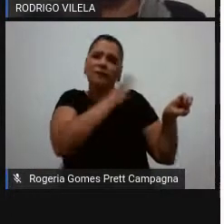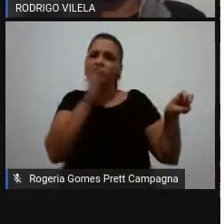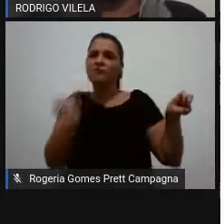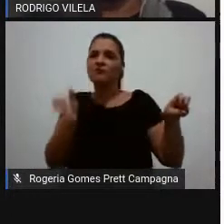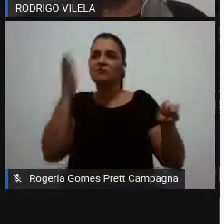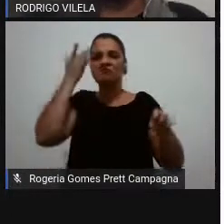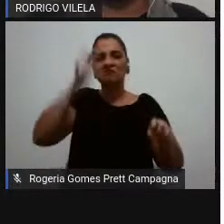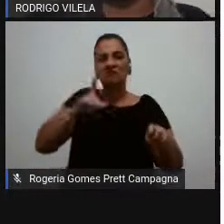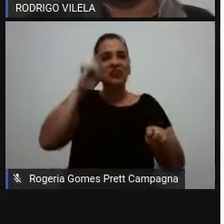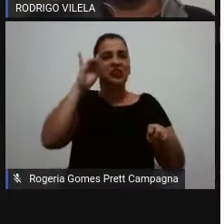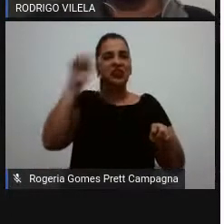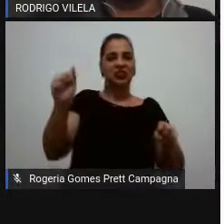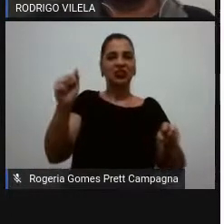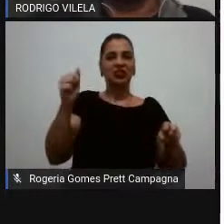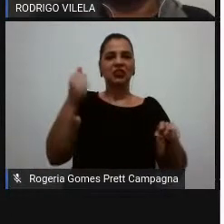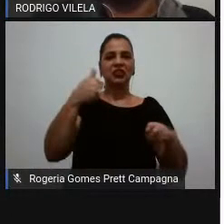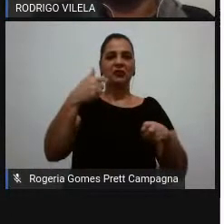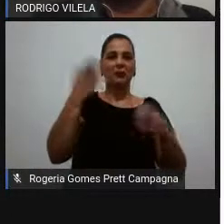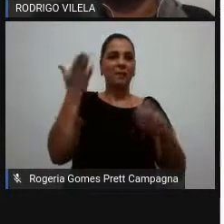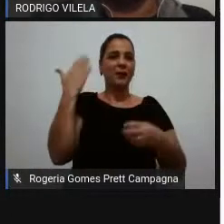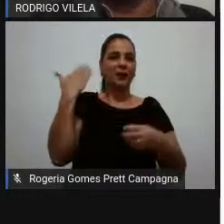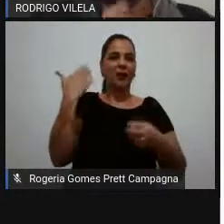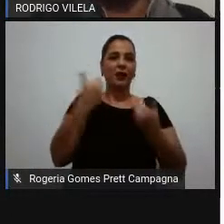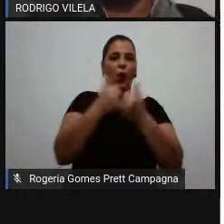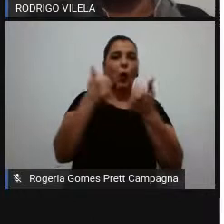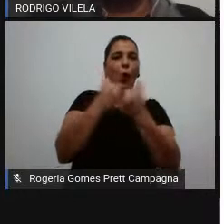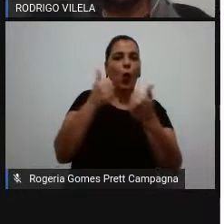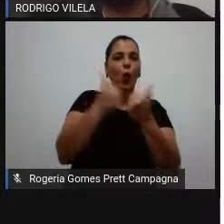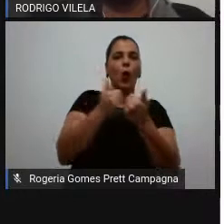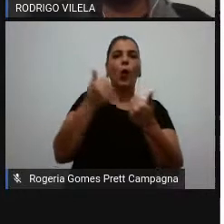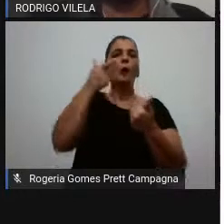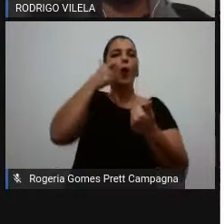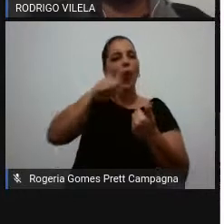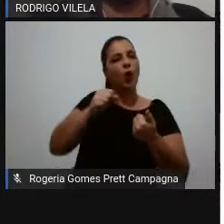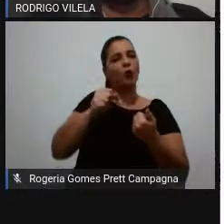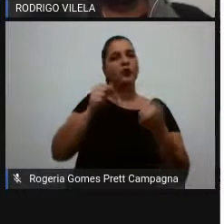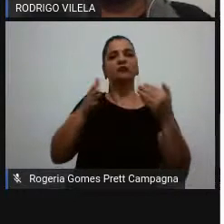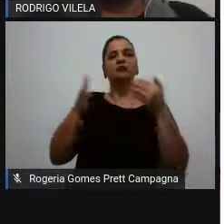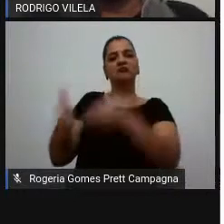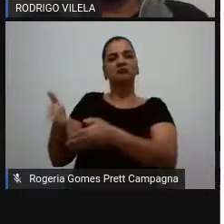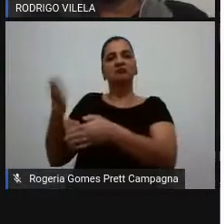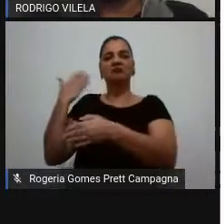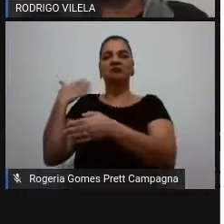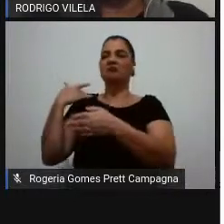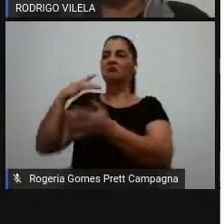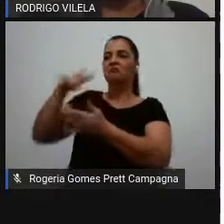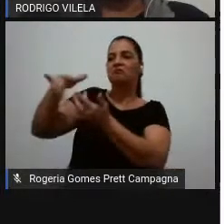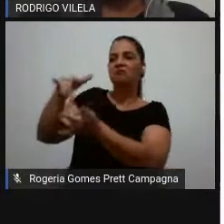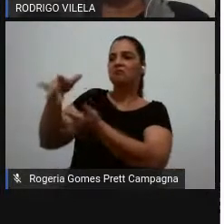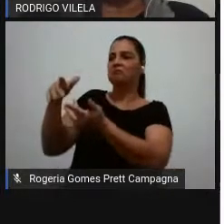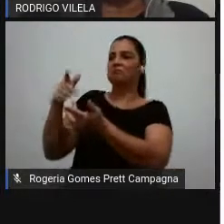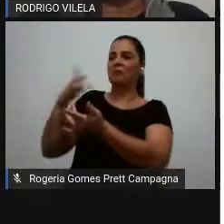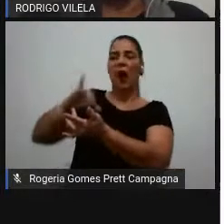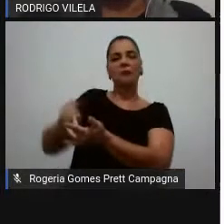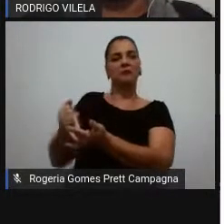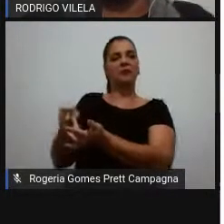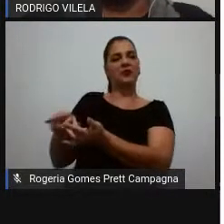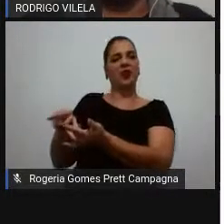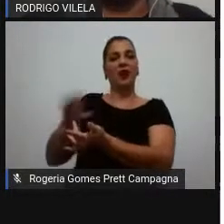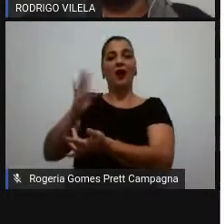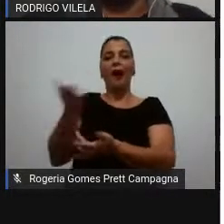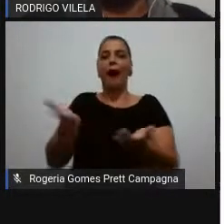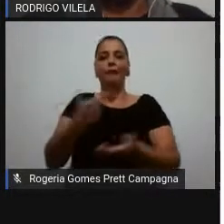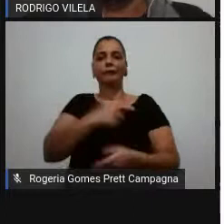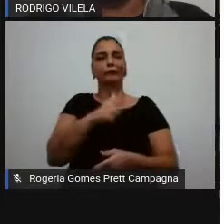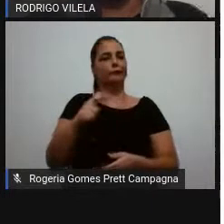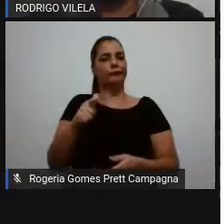quando, porque ele aproveitava o transporte escolar, era o momento que ele vinha à sede do município, e aí ele vai receber um recadinho do seu